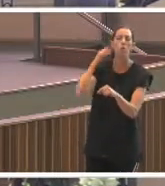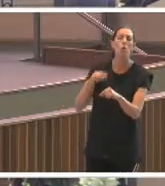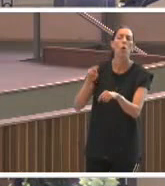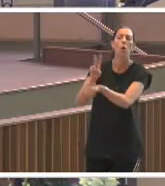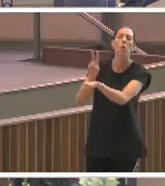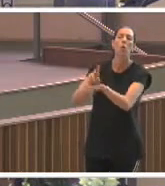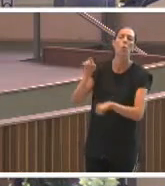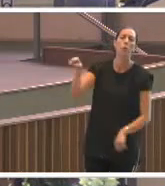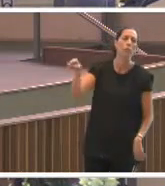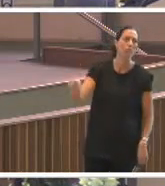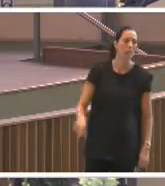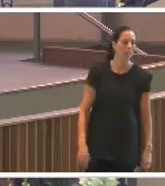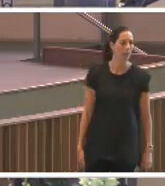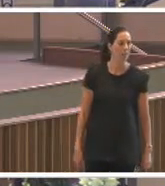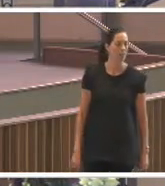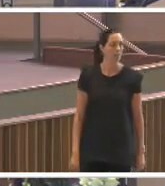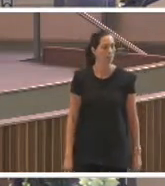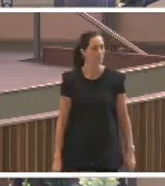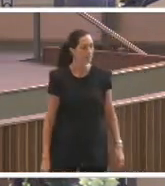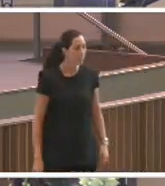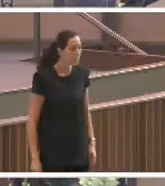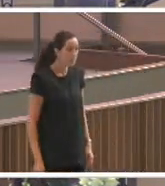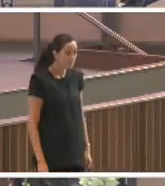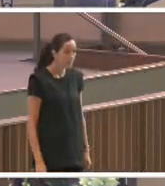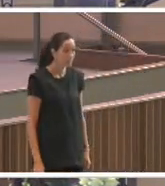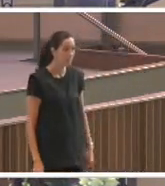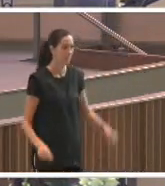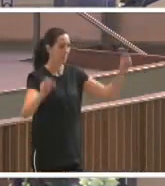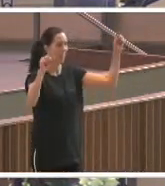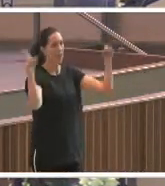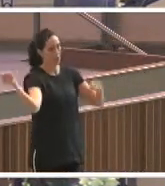convenção: quem cuida de mim?